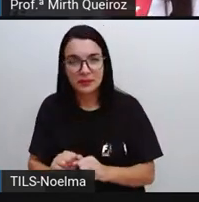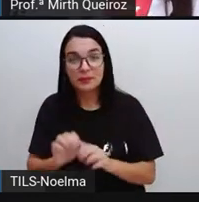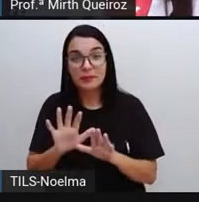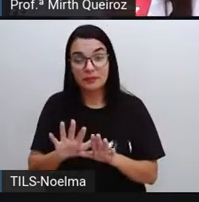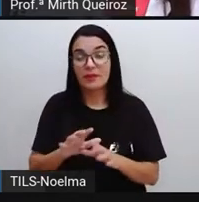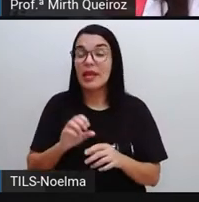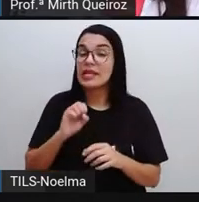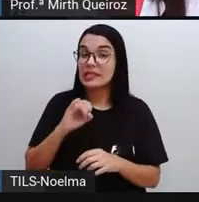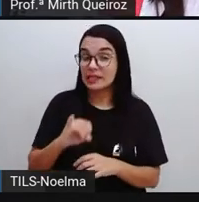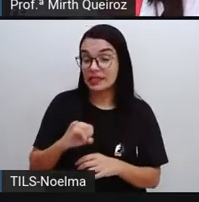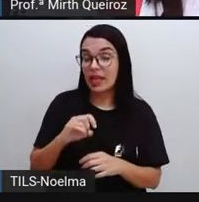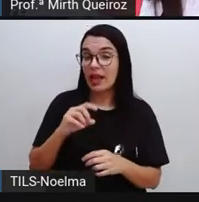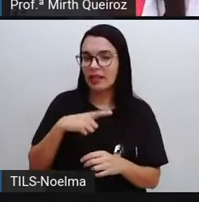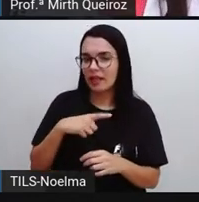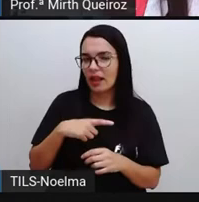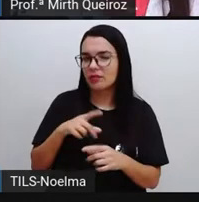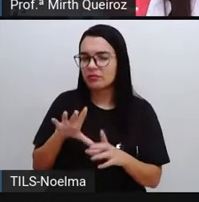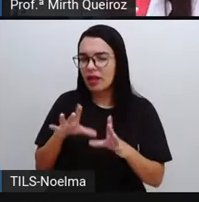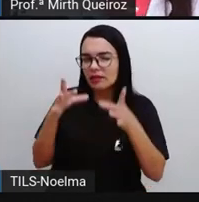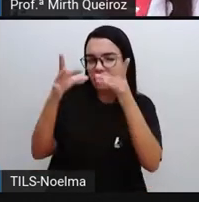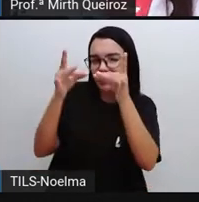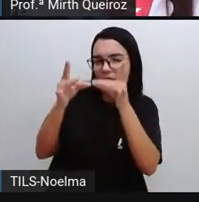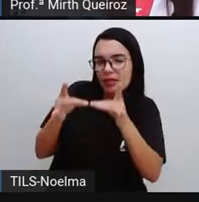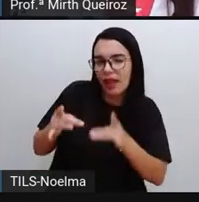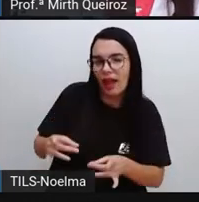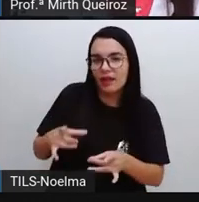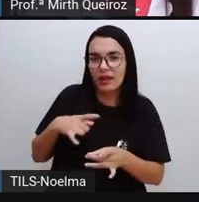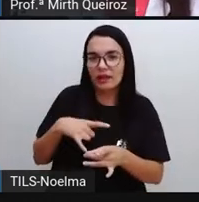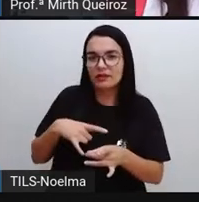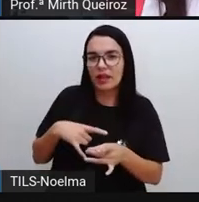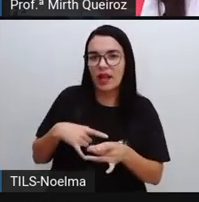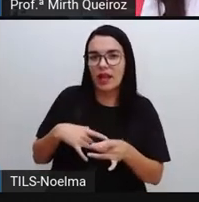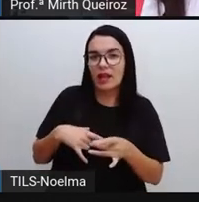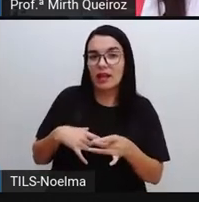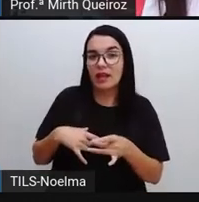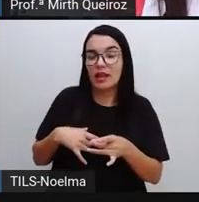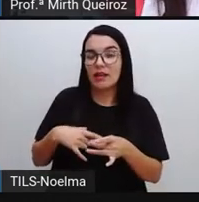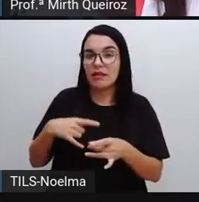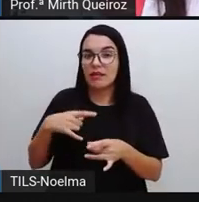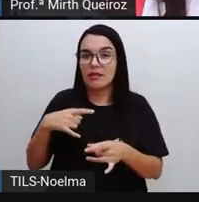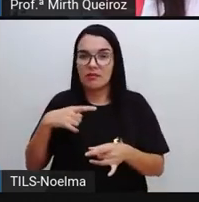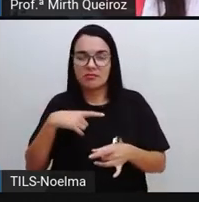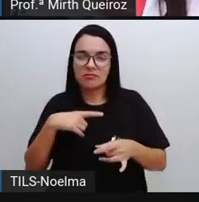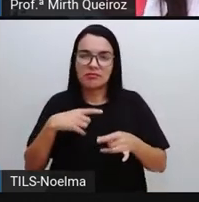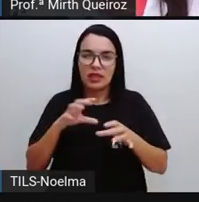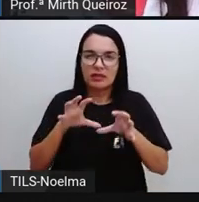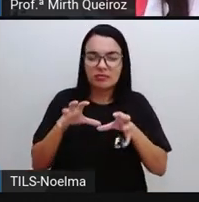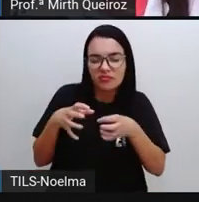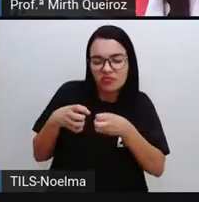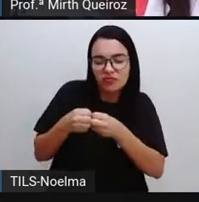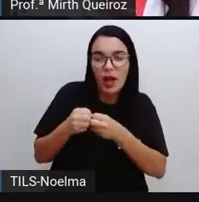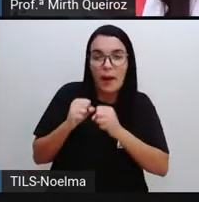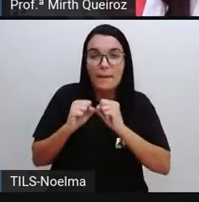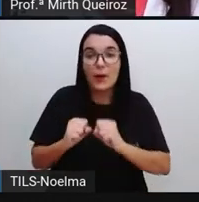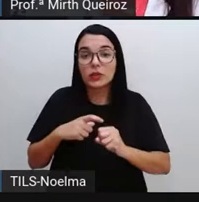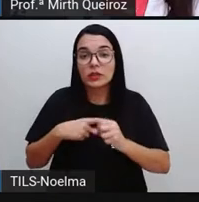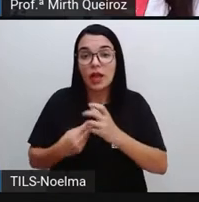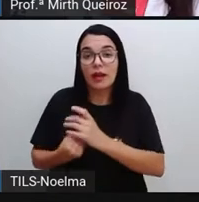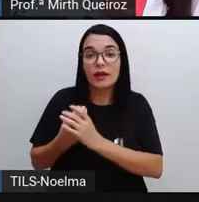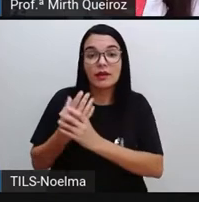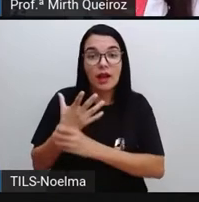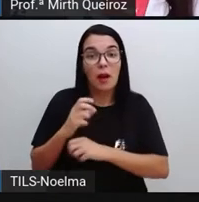não permitir detalhes e ter um efeito um tanto rústico, com essa técnica você pode criar